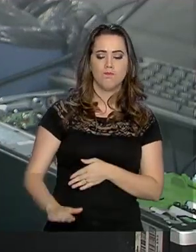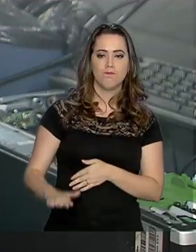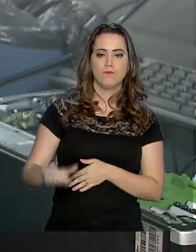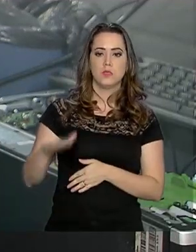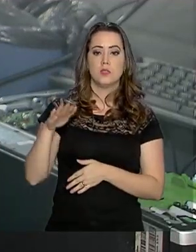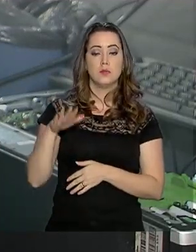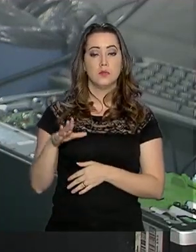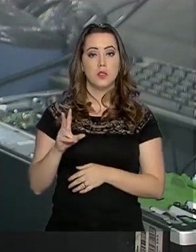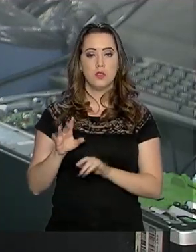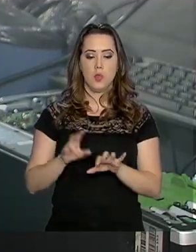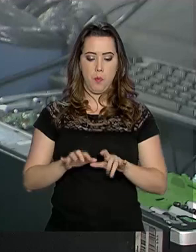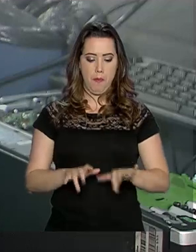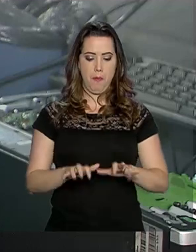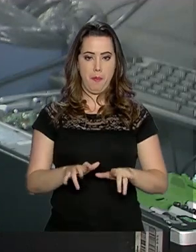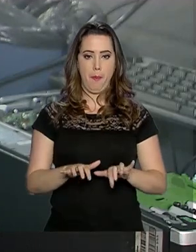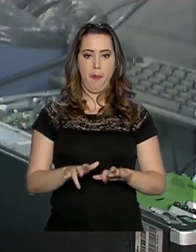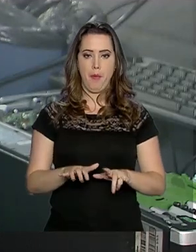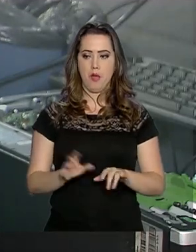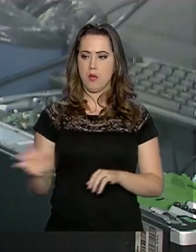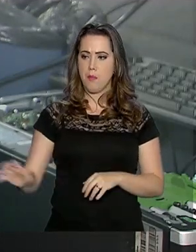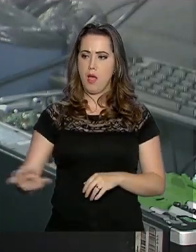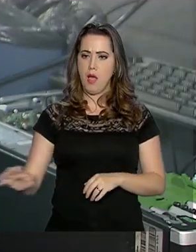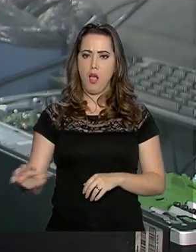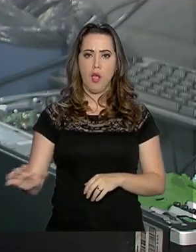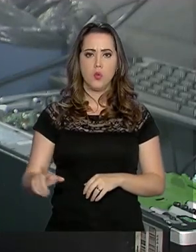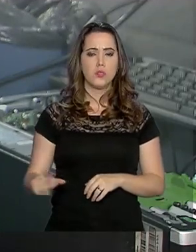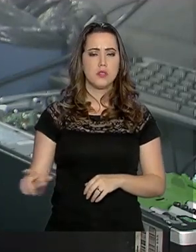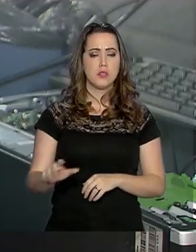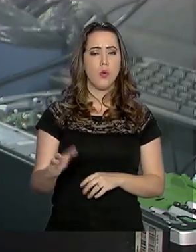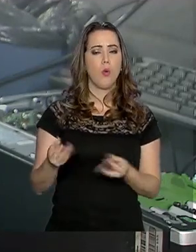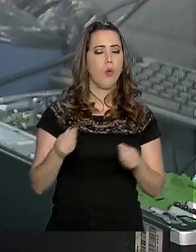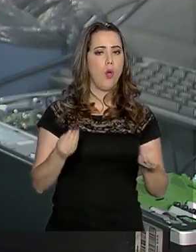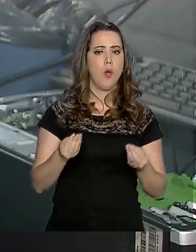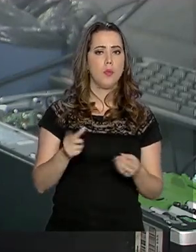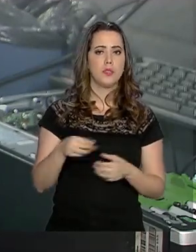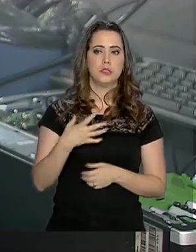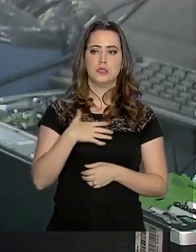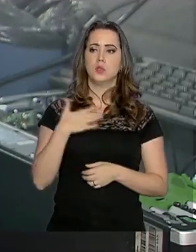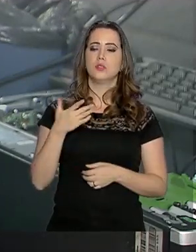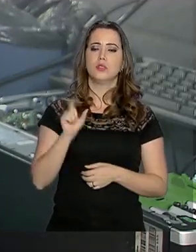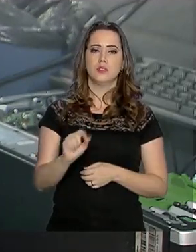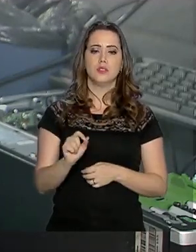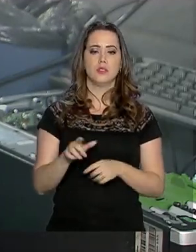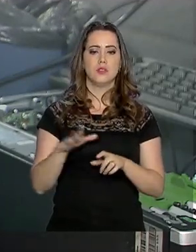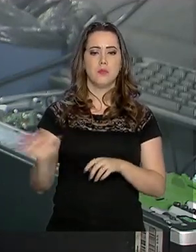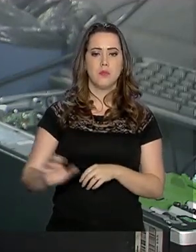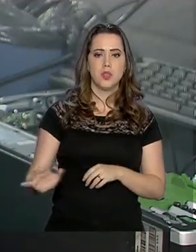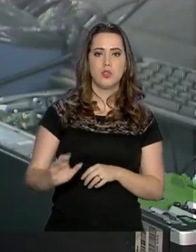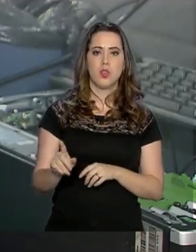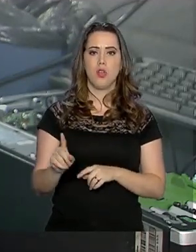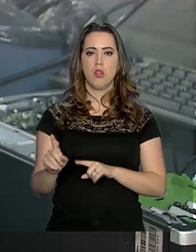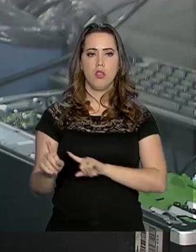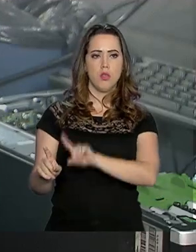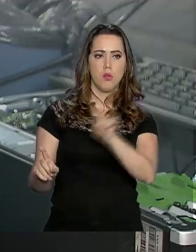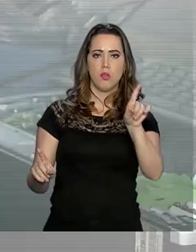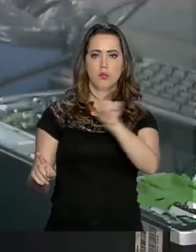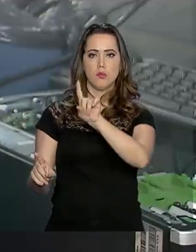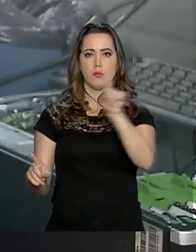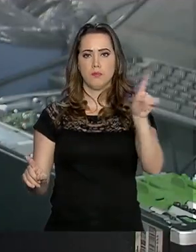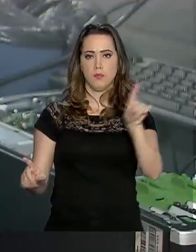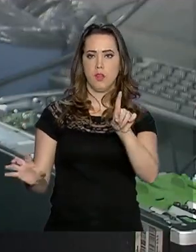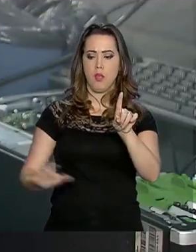quando eu peguei no teclado eo mouse eu queria saber o que ela provoca essa reação de mexer o mouse e mexa um cursor na tela